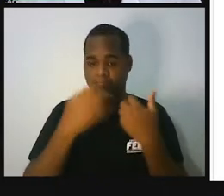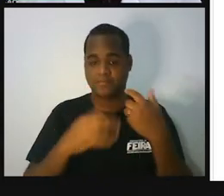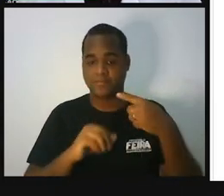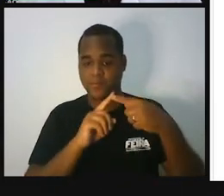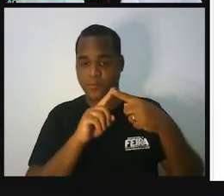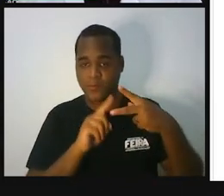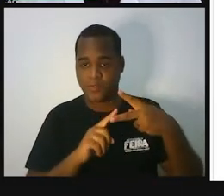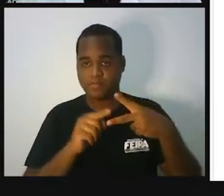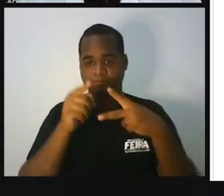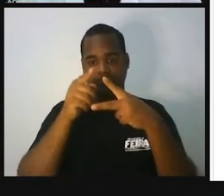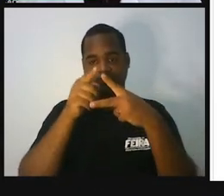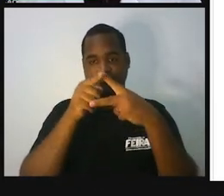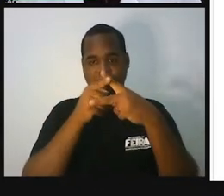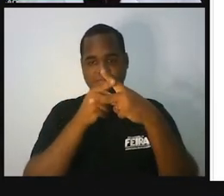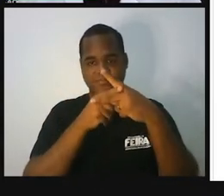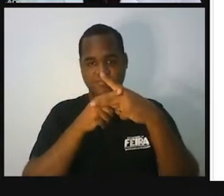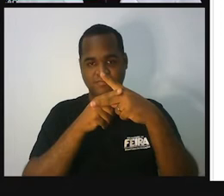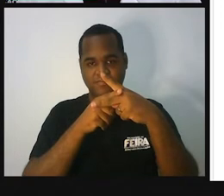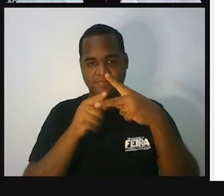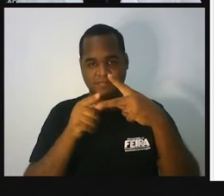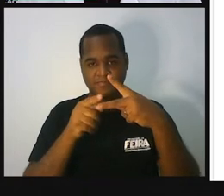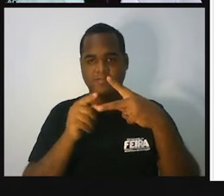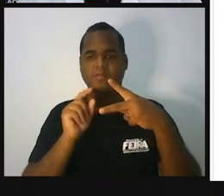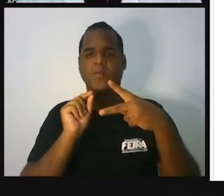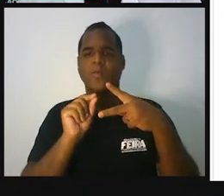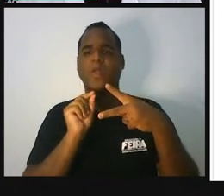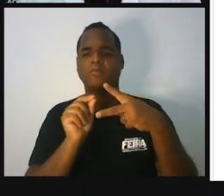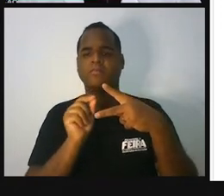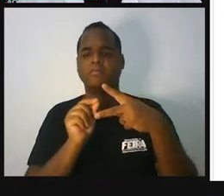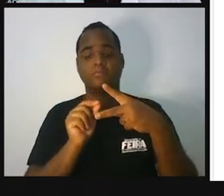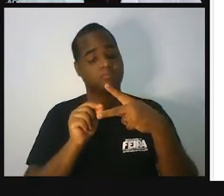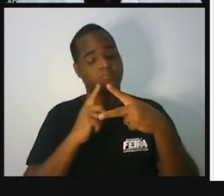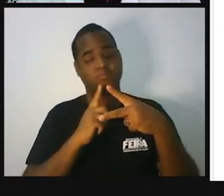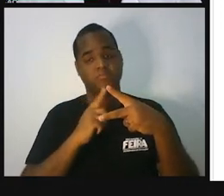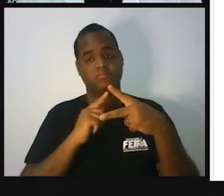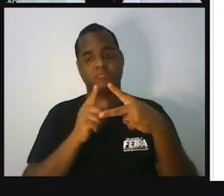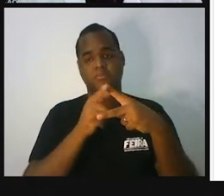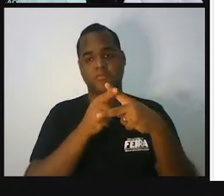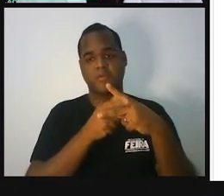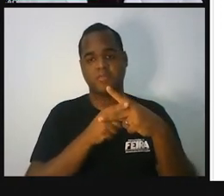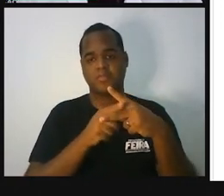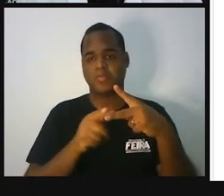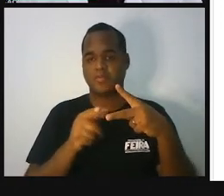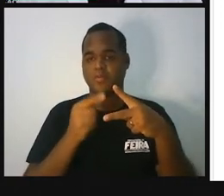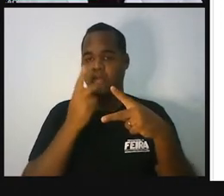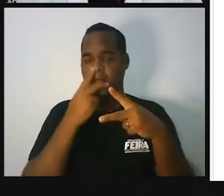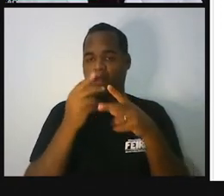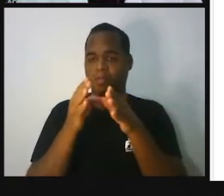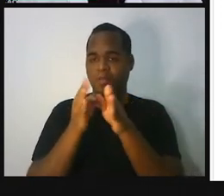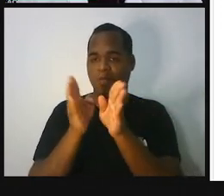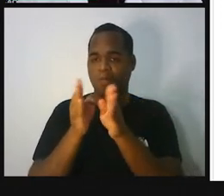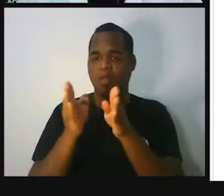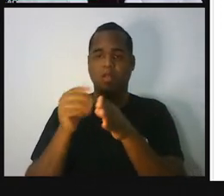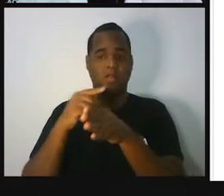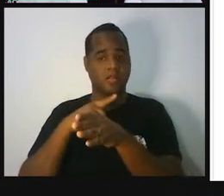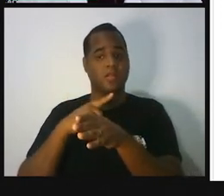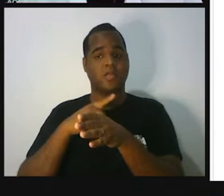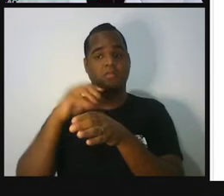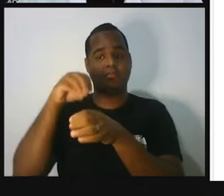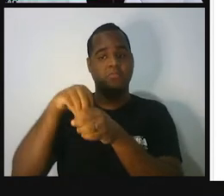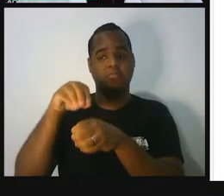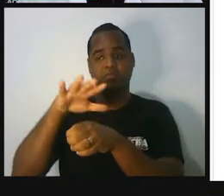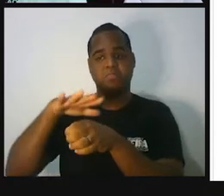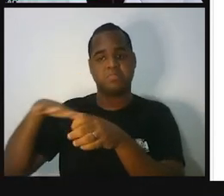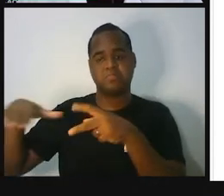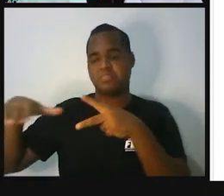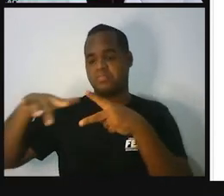semi-retas existe uma abertura correto que é toda essa parte aqui tá aqui dentro